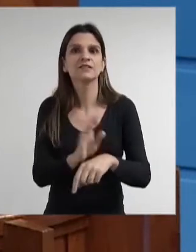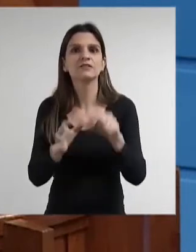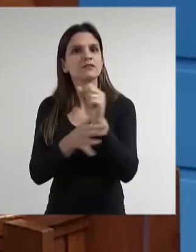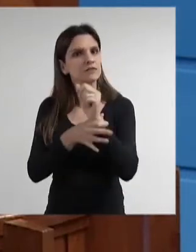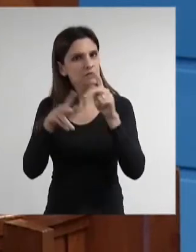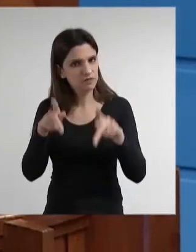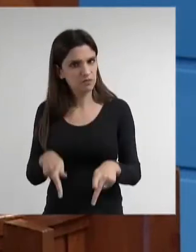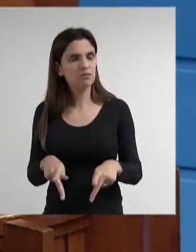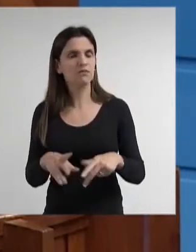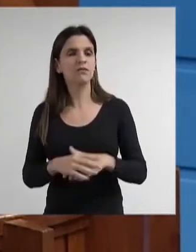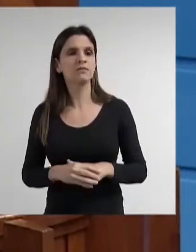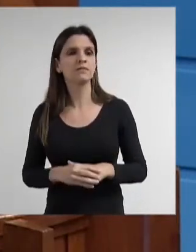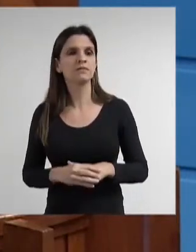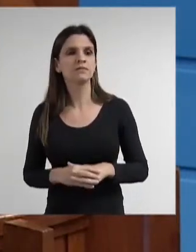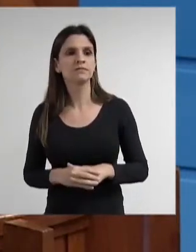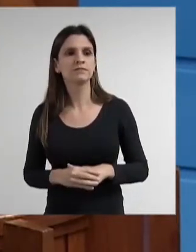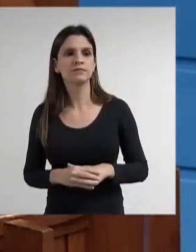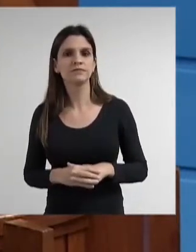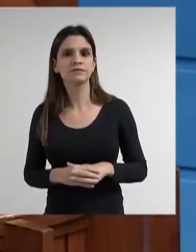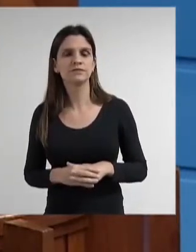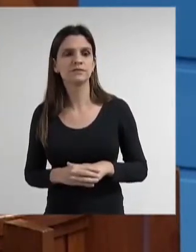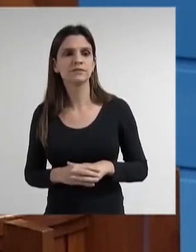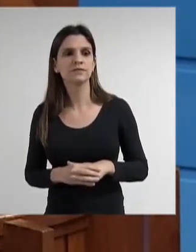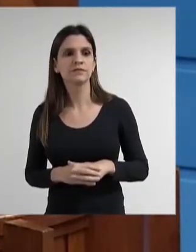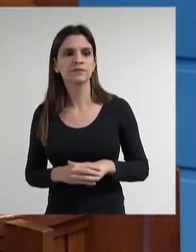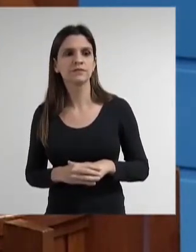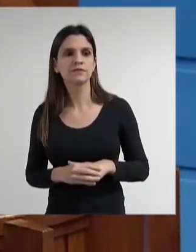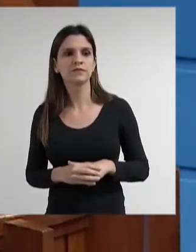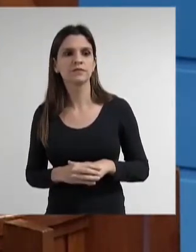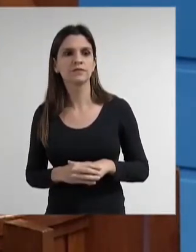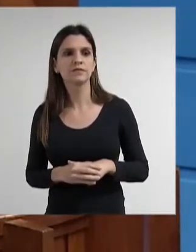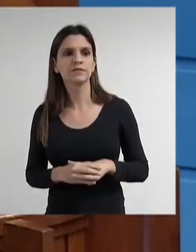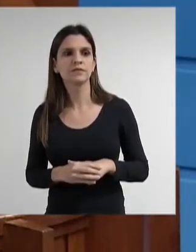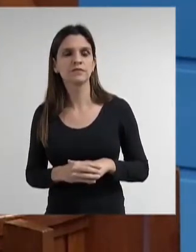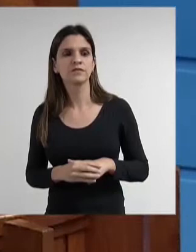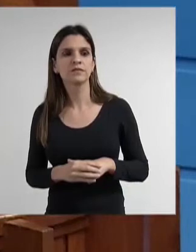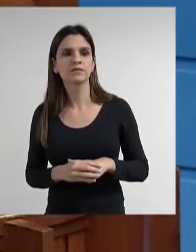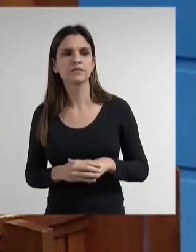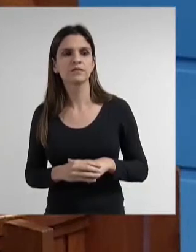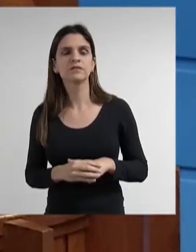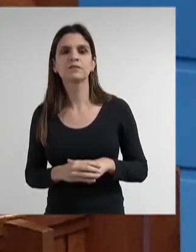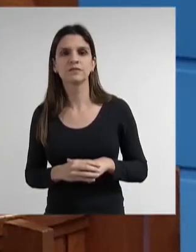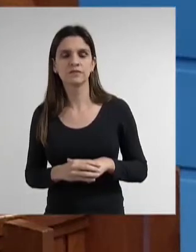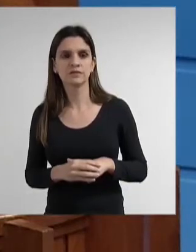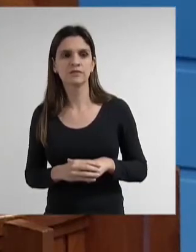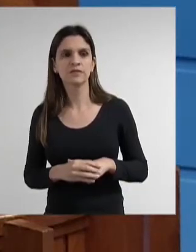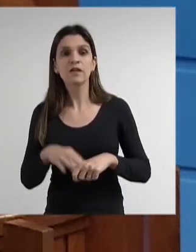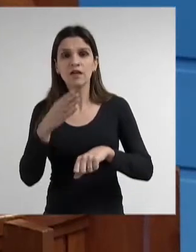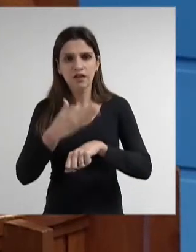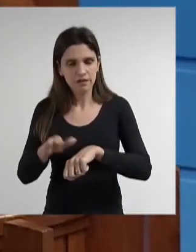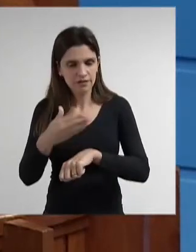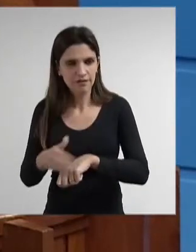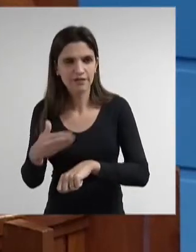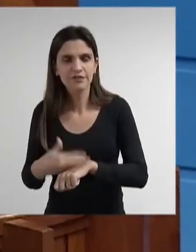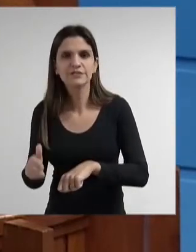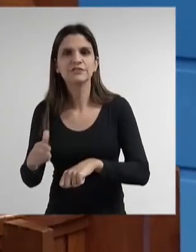segurança, além também da aplicação da doutrina e do aperfeiçoamento das técnicas militares.